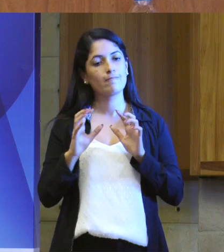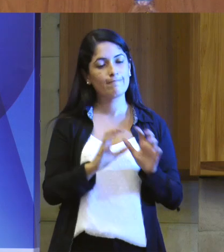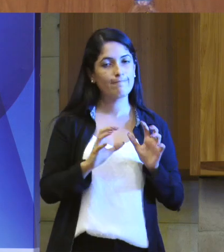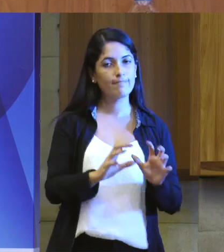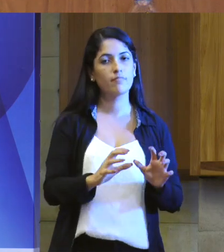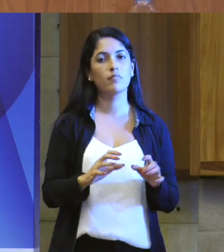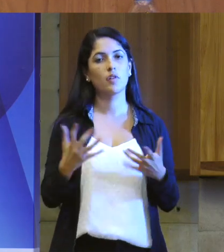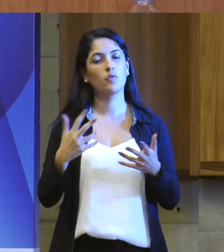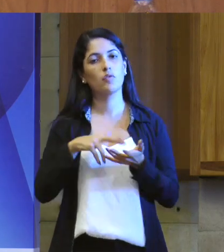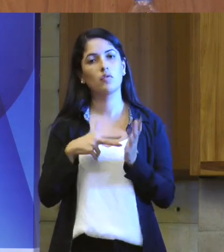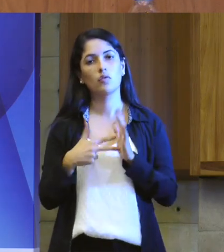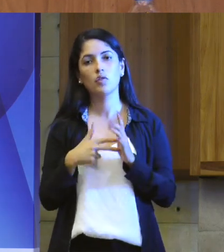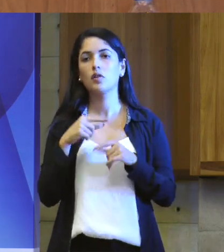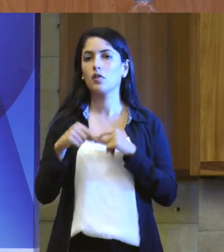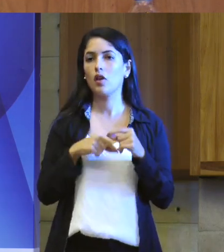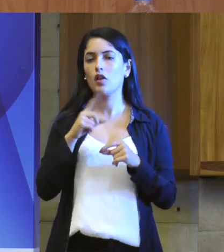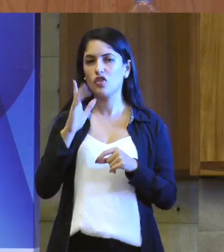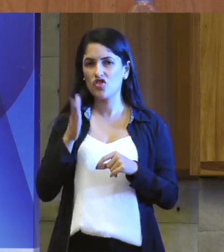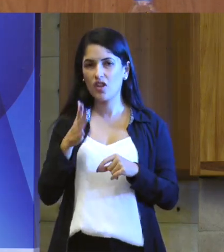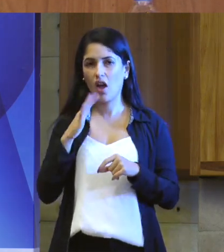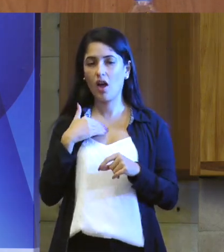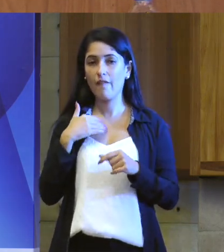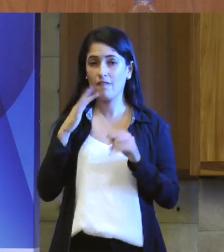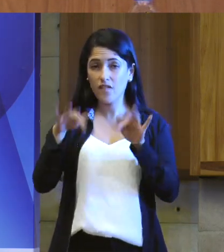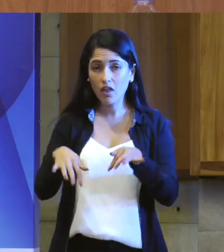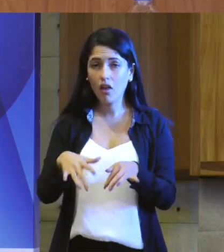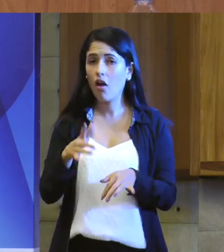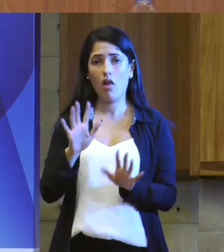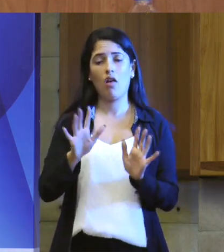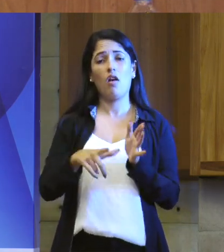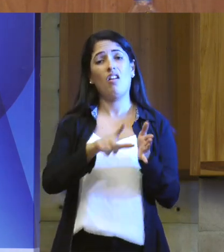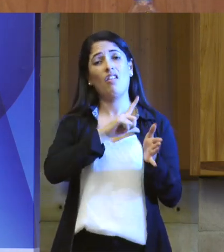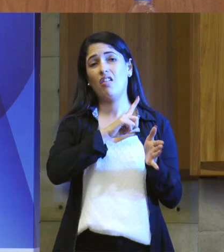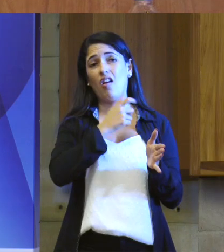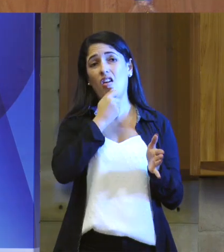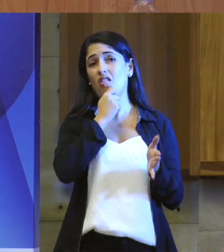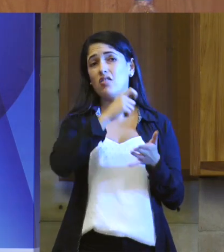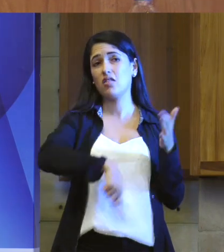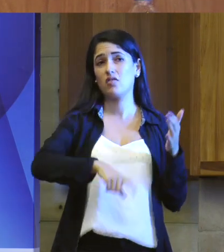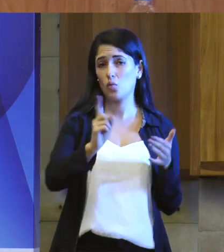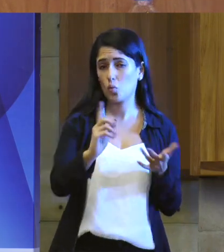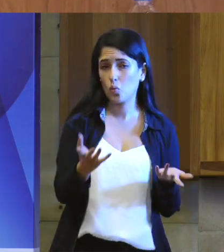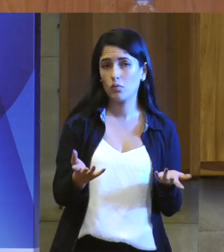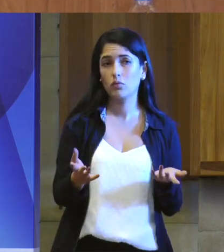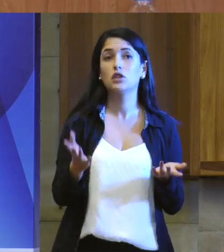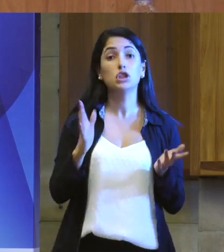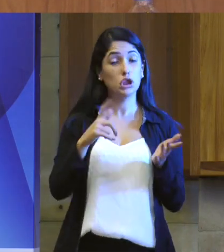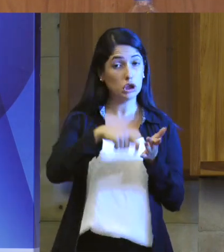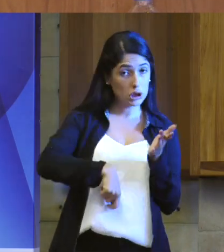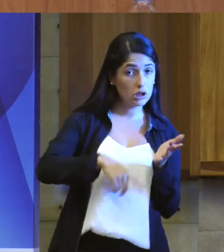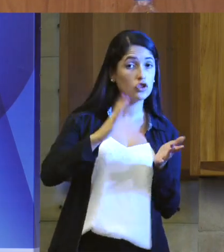pressão isso não quer dizer que nós tenhamos chegado ao fim do jogo pelo contrário a gente já nem como nem assinou acordo então só depois de